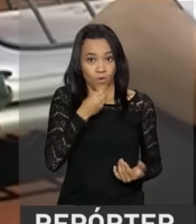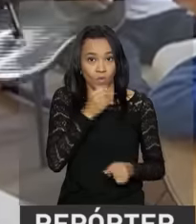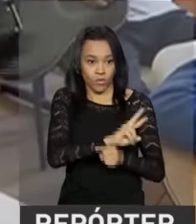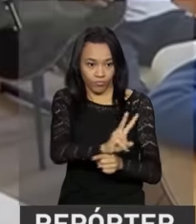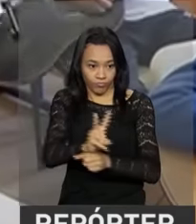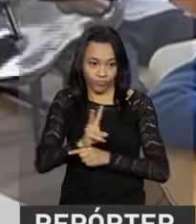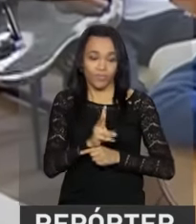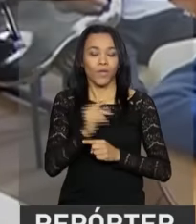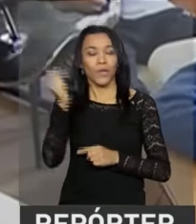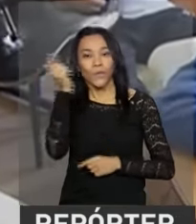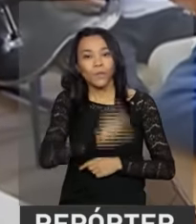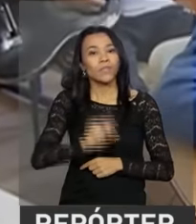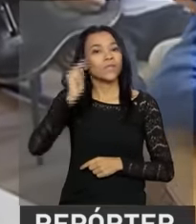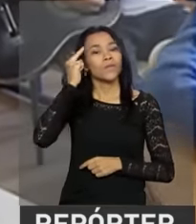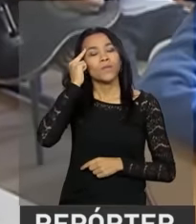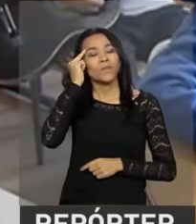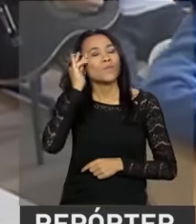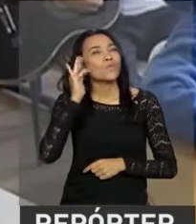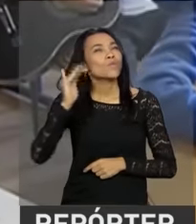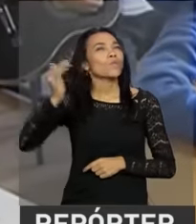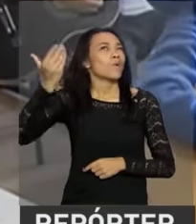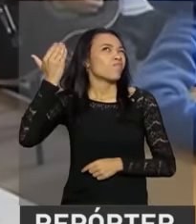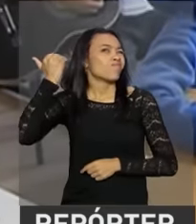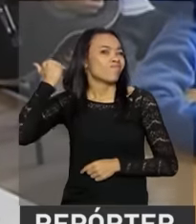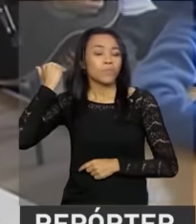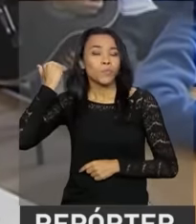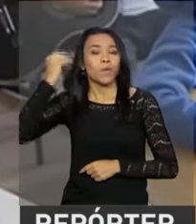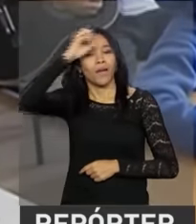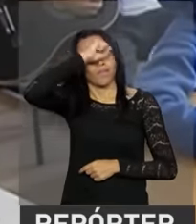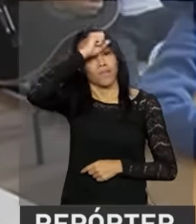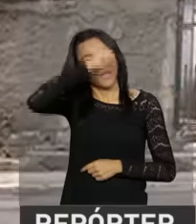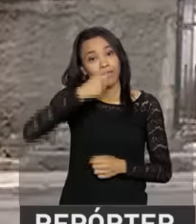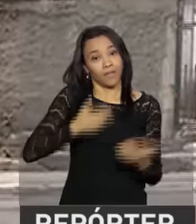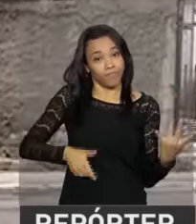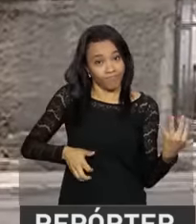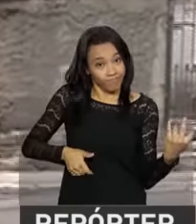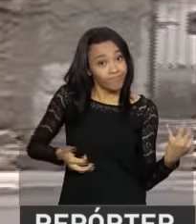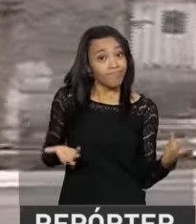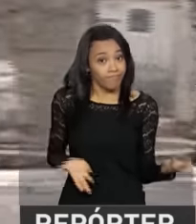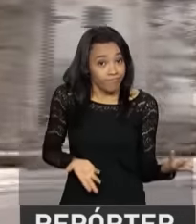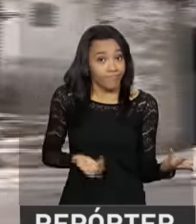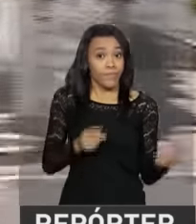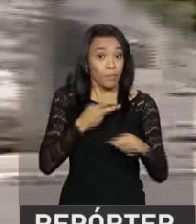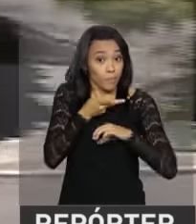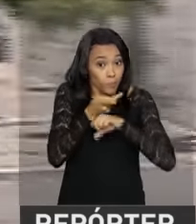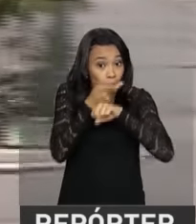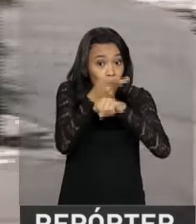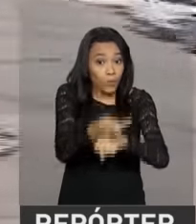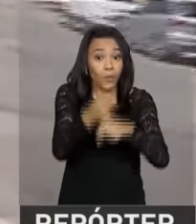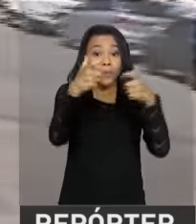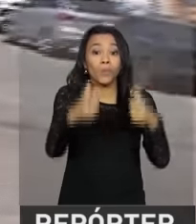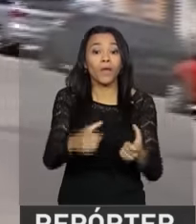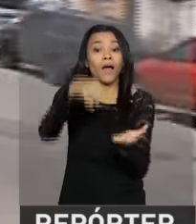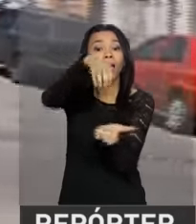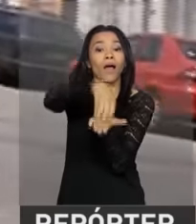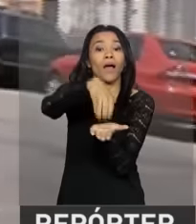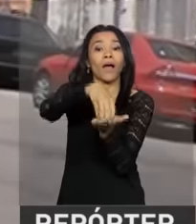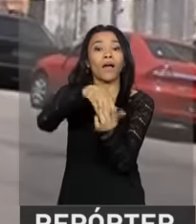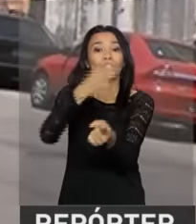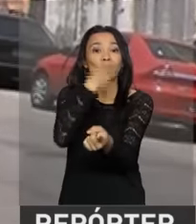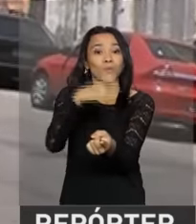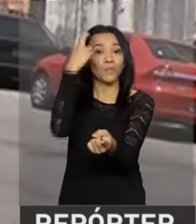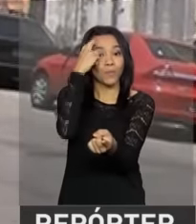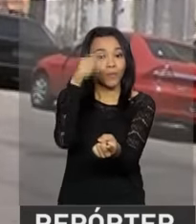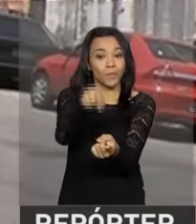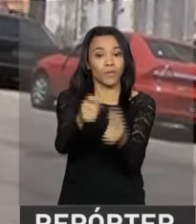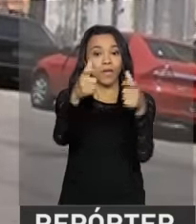resolveu concretizar um antigo sonho: aprender a tocar violão. Para isso, procurou o ponto de cultura do Itaim Paulista, na